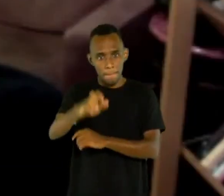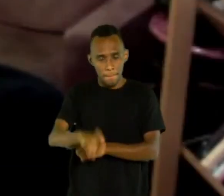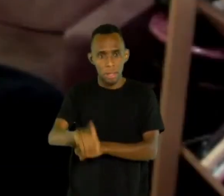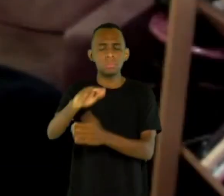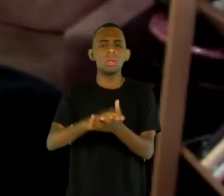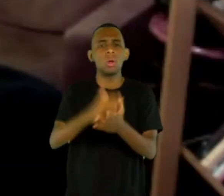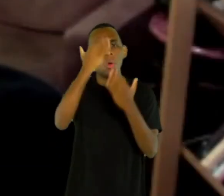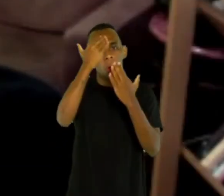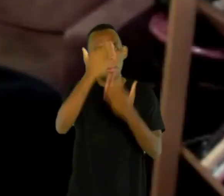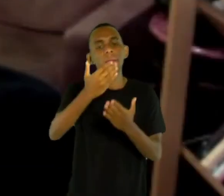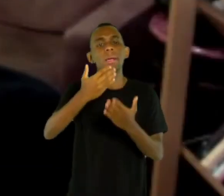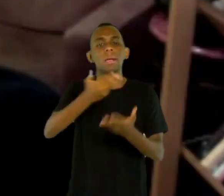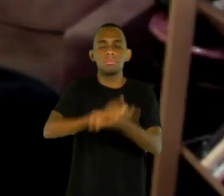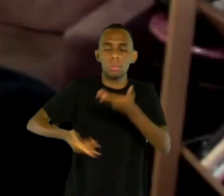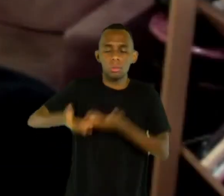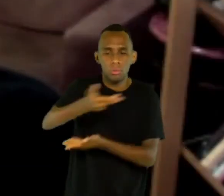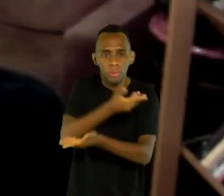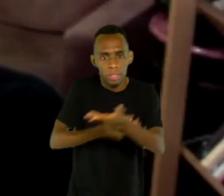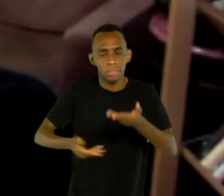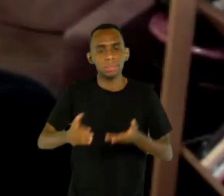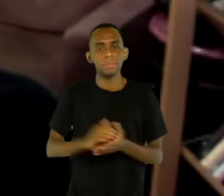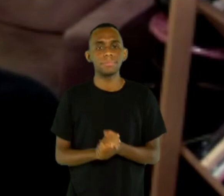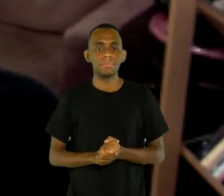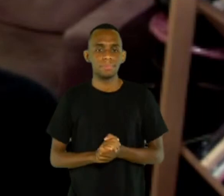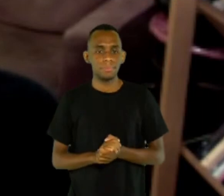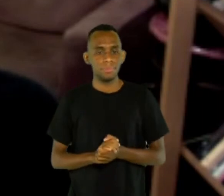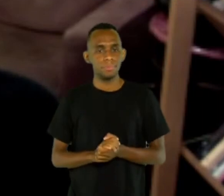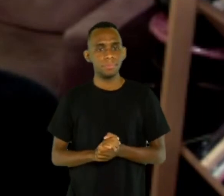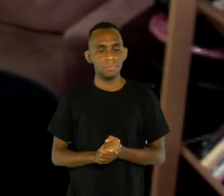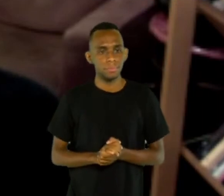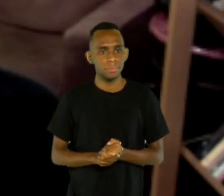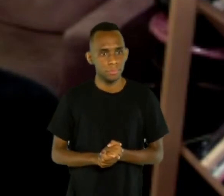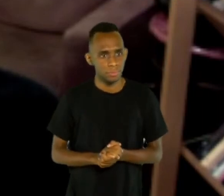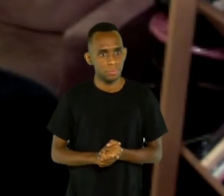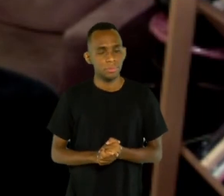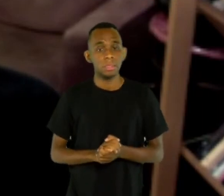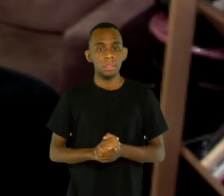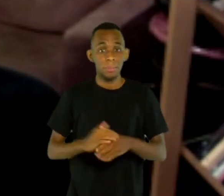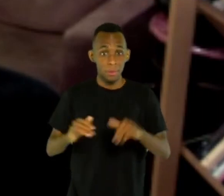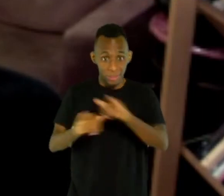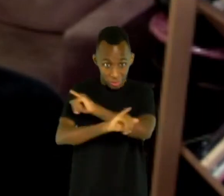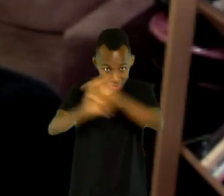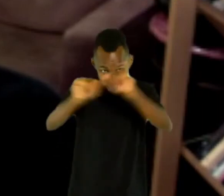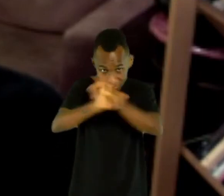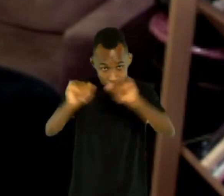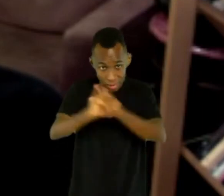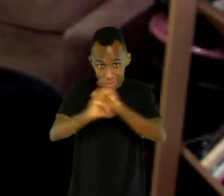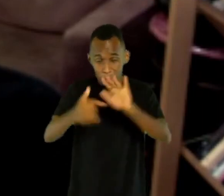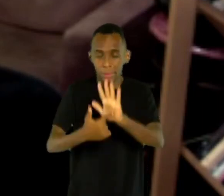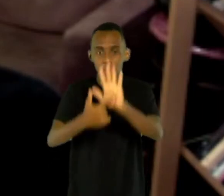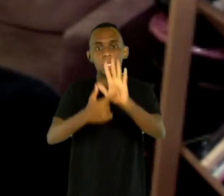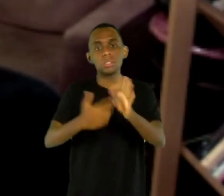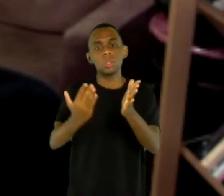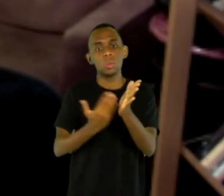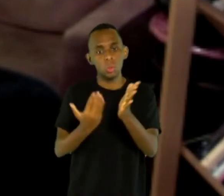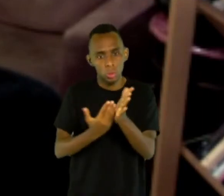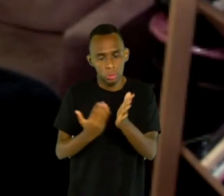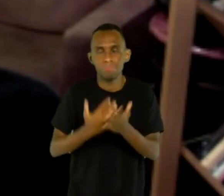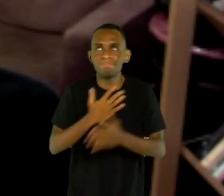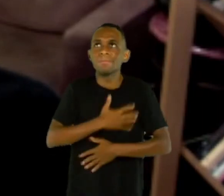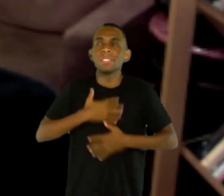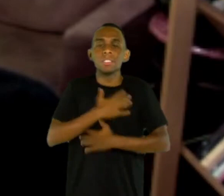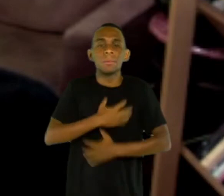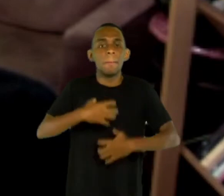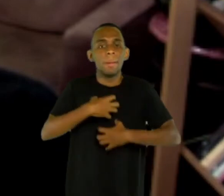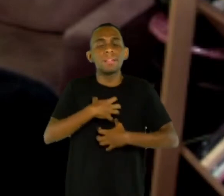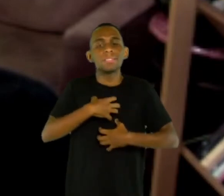obrigado pela conversa e pelo marketing todo aí do livro. E um prazer enorme conversar com